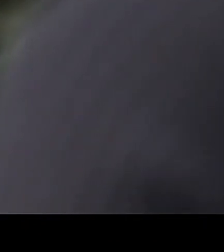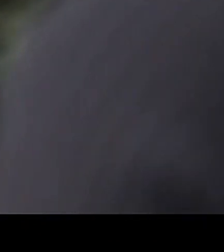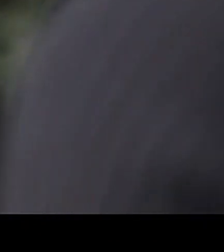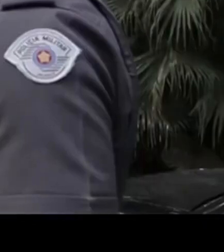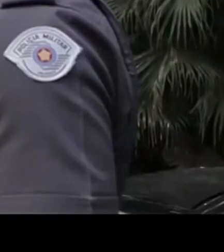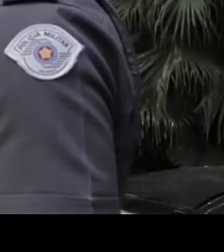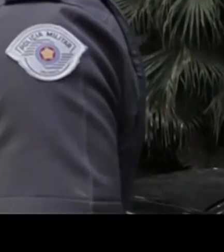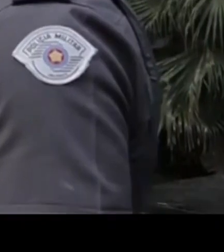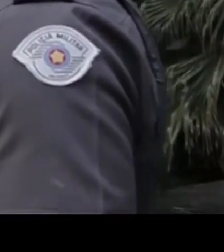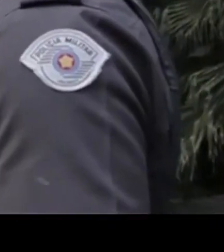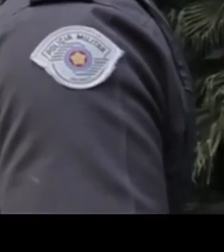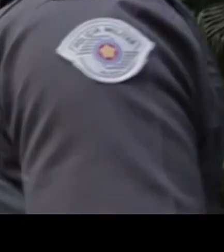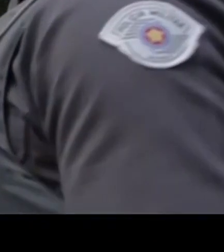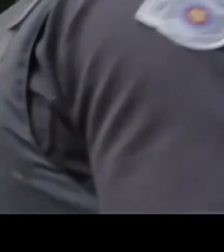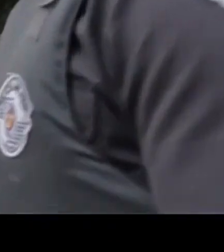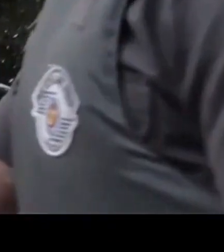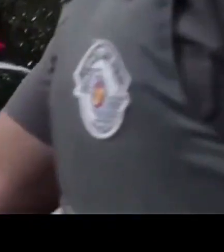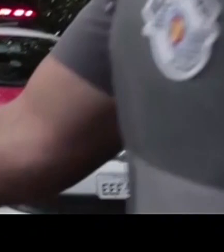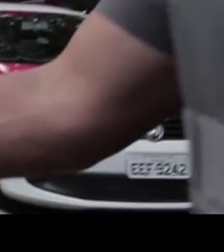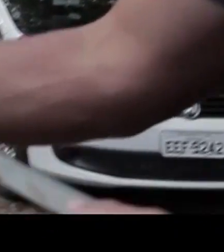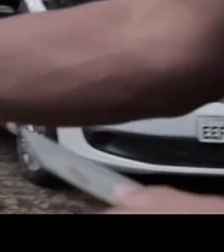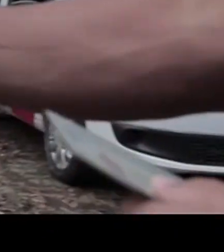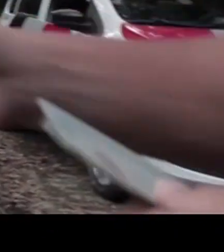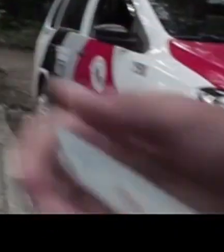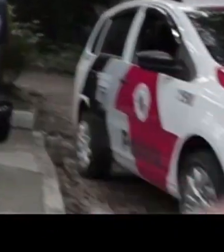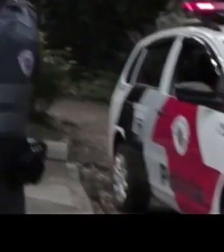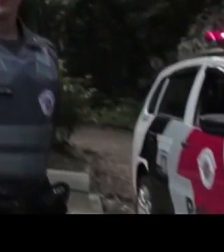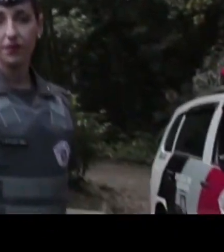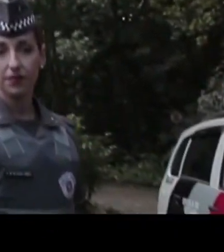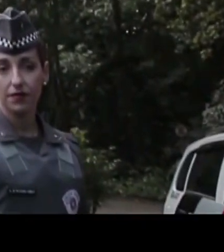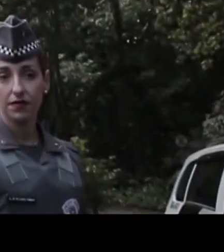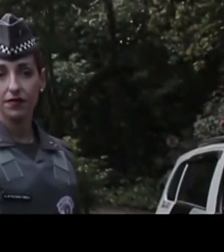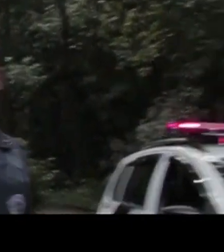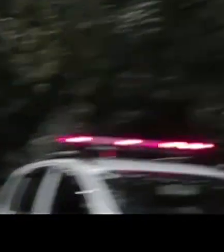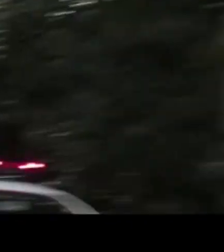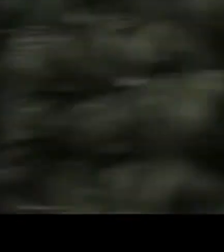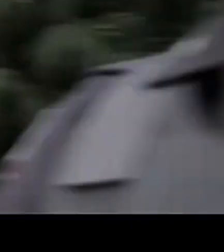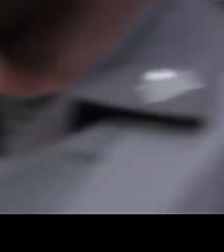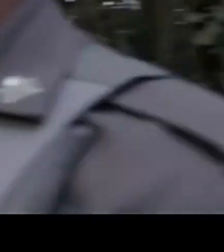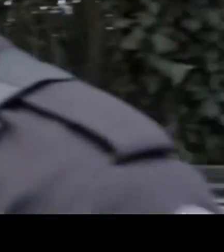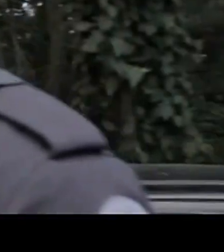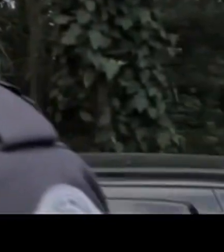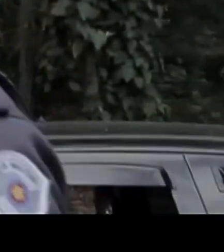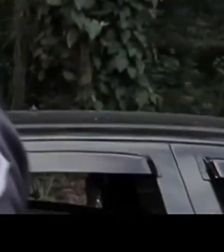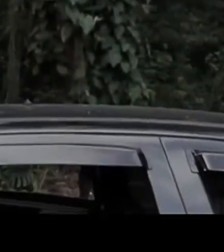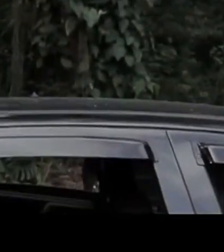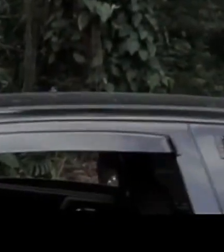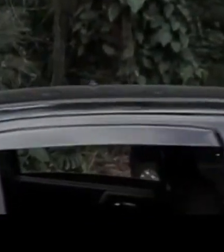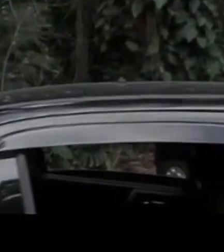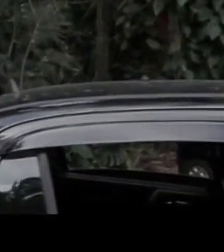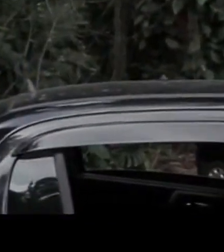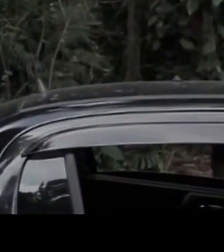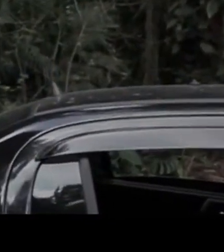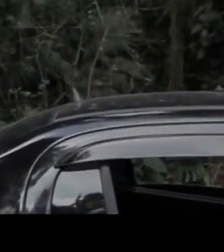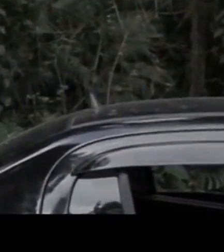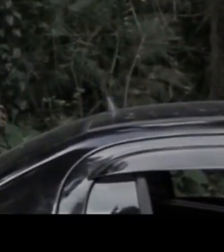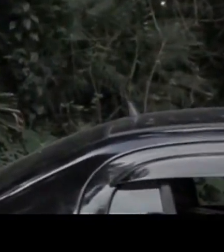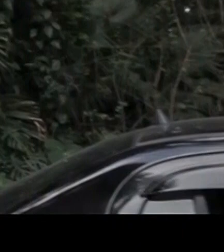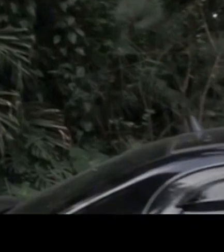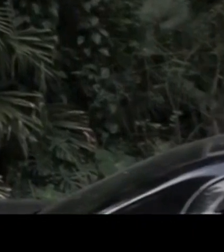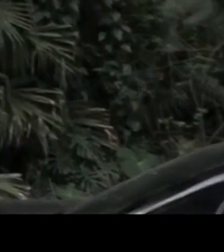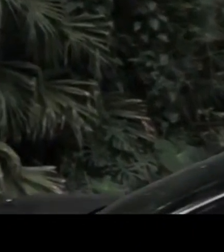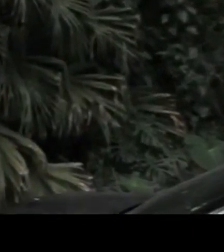ordem judicial ou flagrante delito, realizar contato com o advogado ou alguém da família na delegacia de polícia.